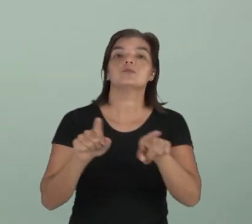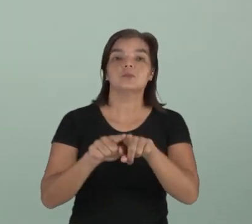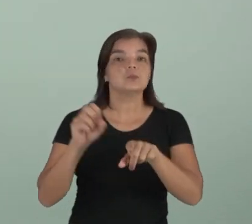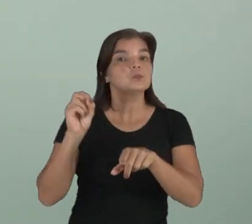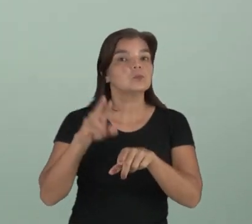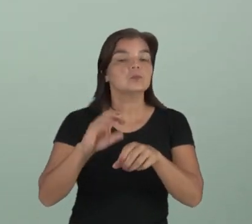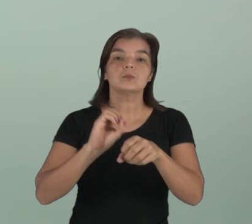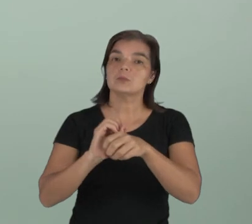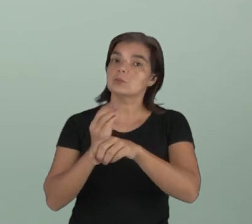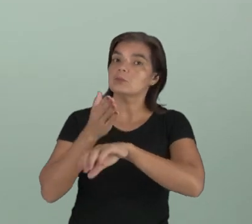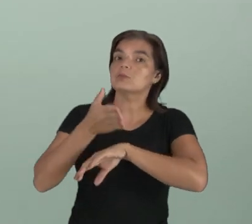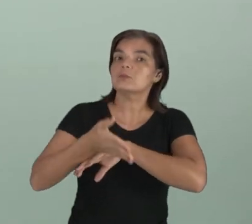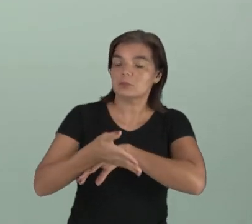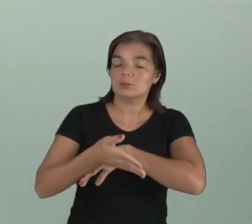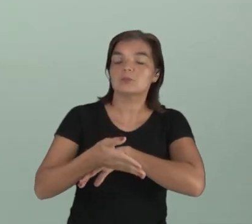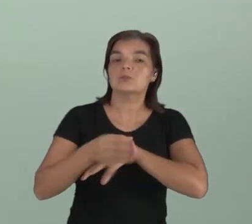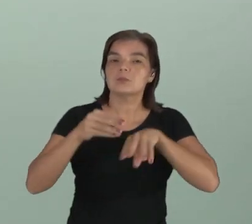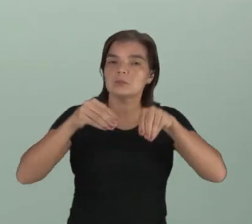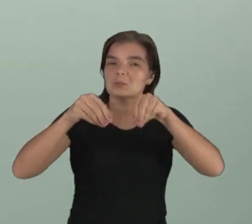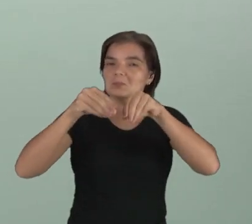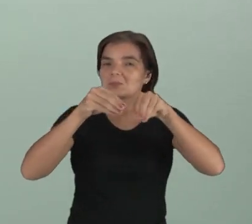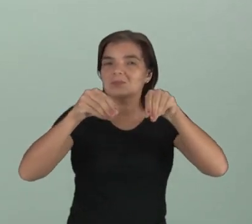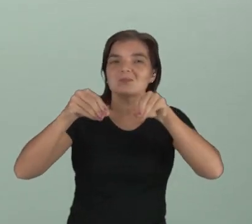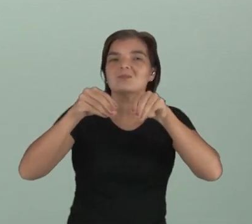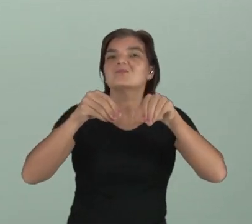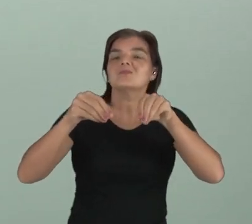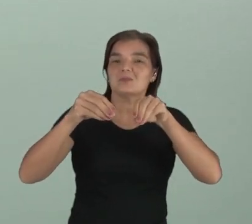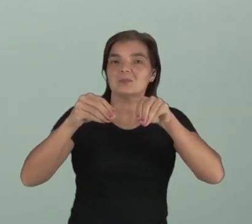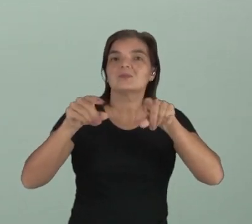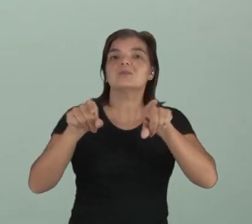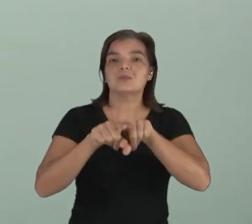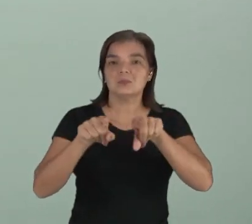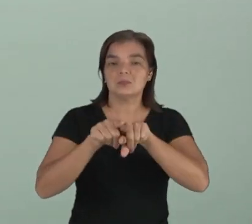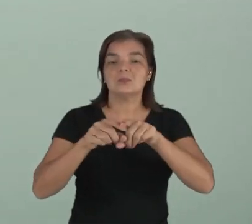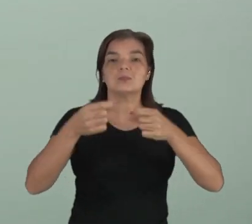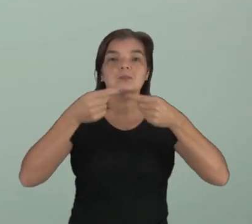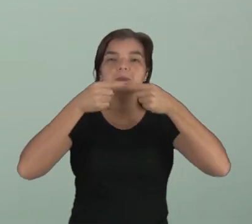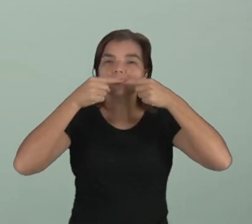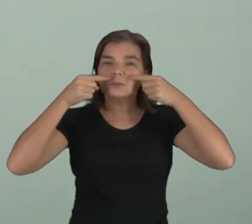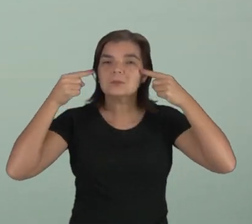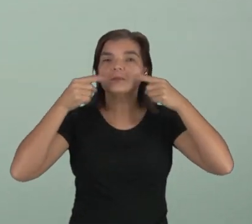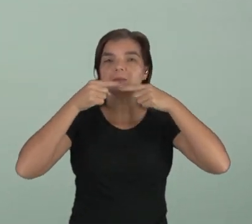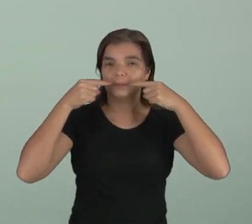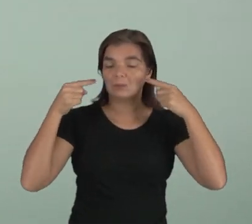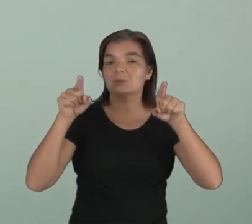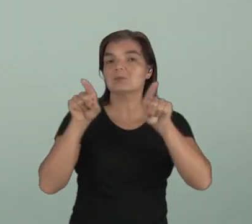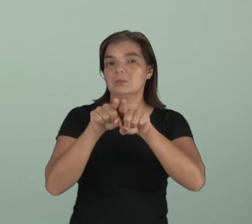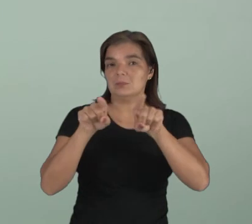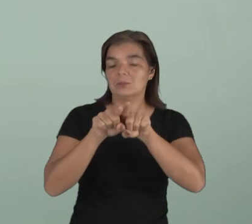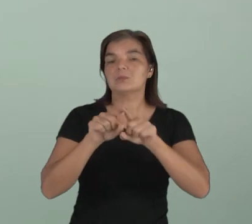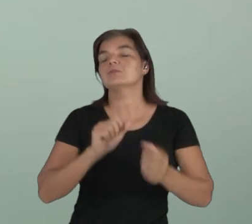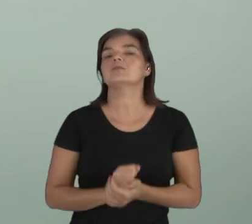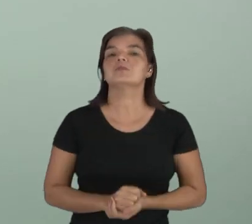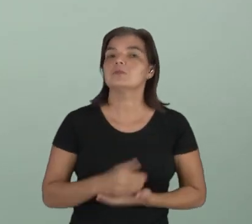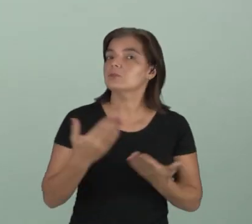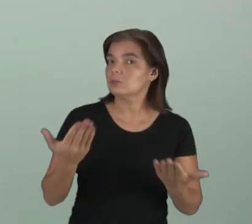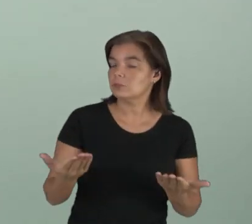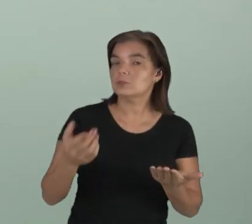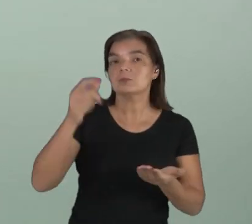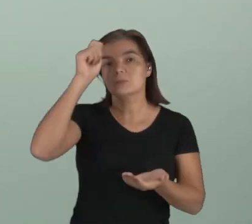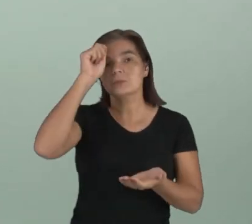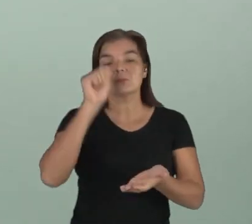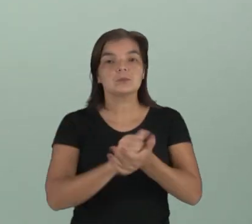ultrapassa ali a fibra da máscara, as linhas do tecido da máscara, segundo esse